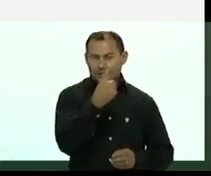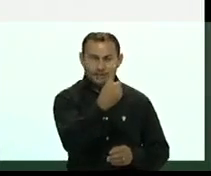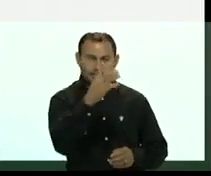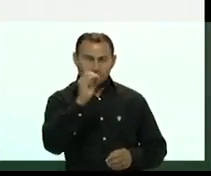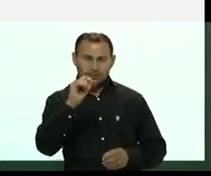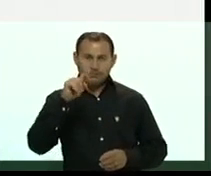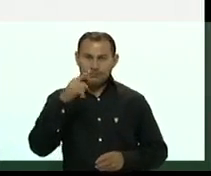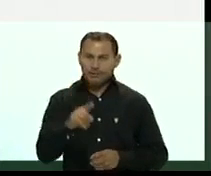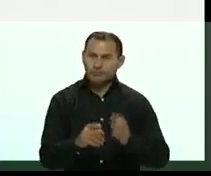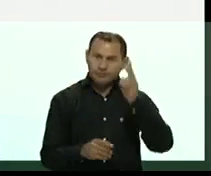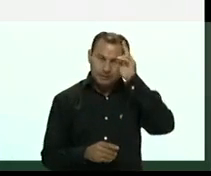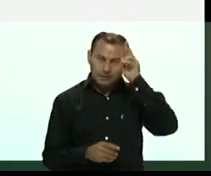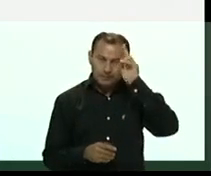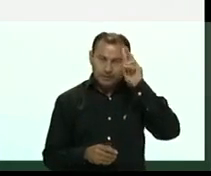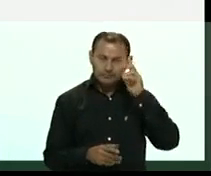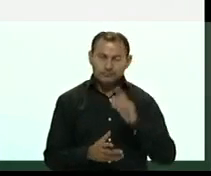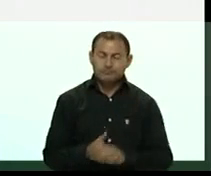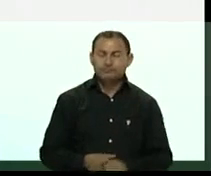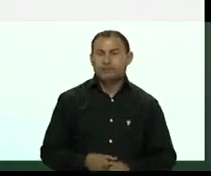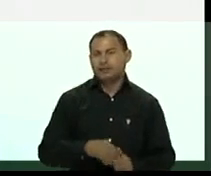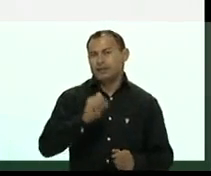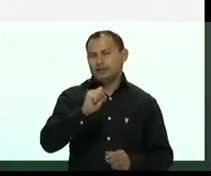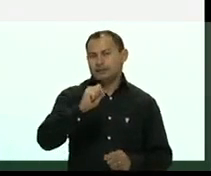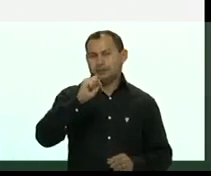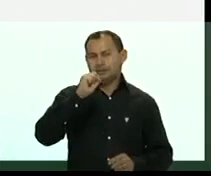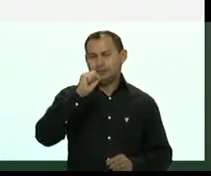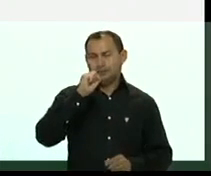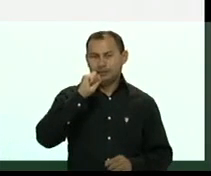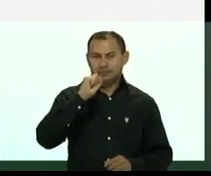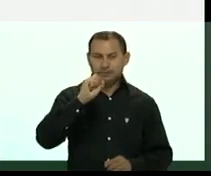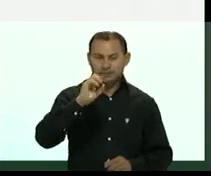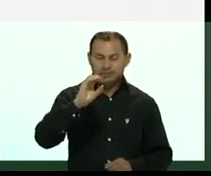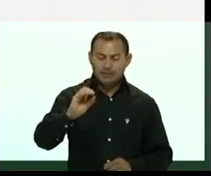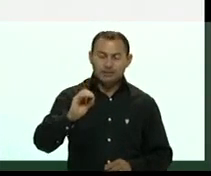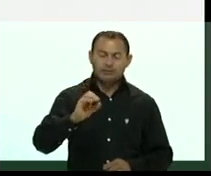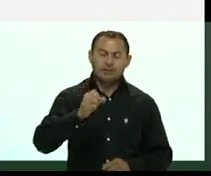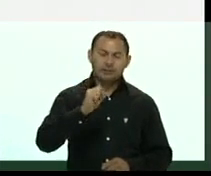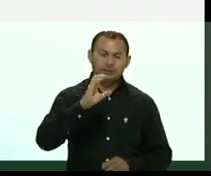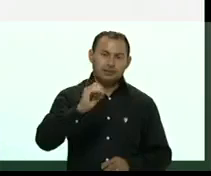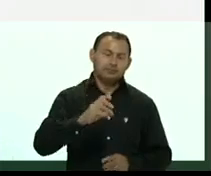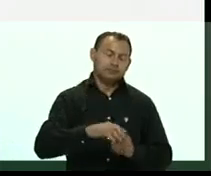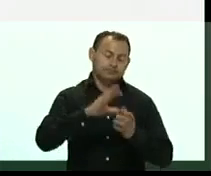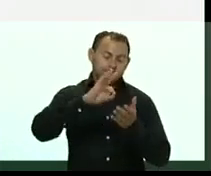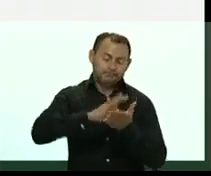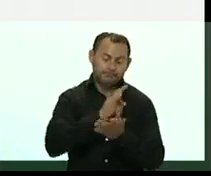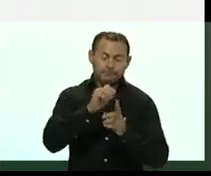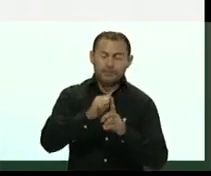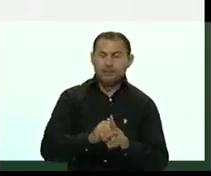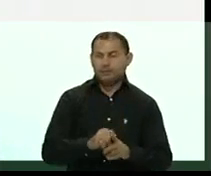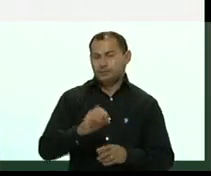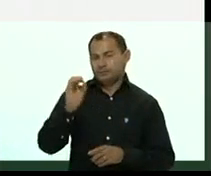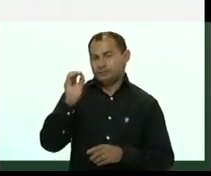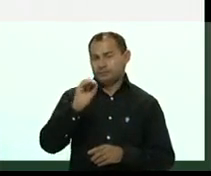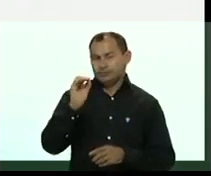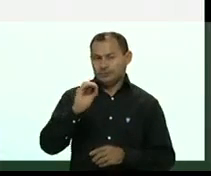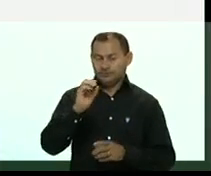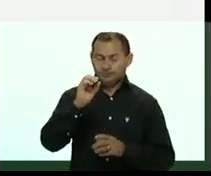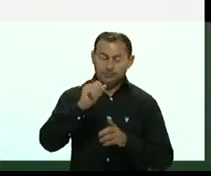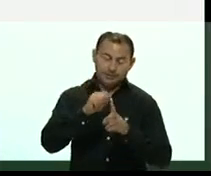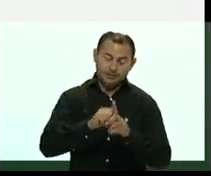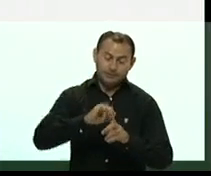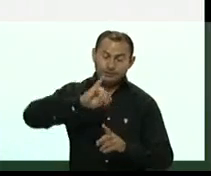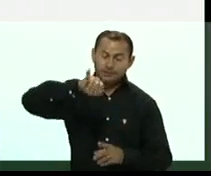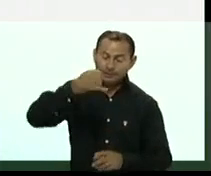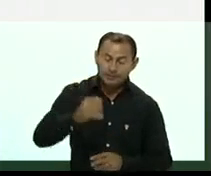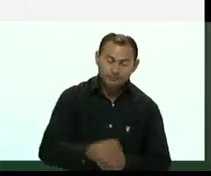100.000. Lembrando que quando a gente está falando desse S0, são os assinantes em janeiro. E ele deve ser multiplicado pela derivada do